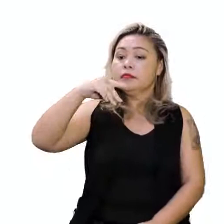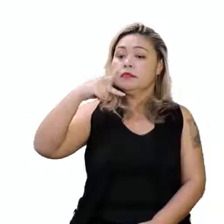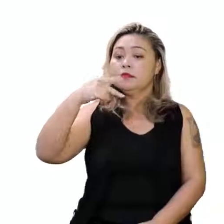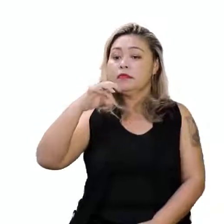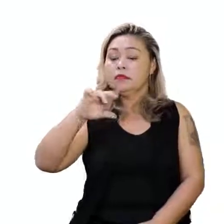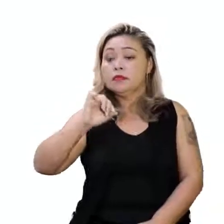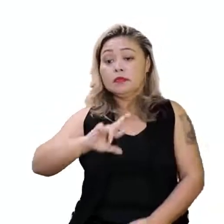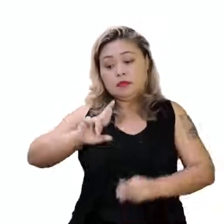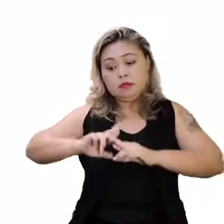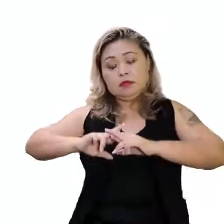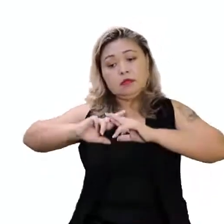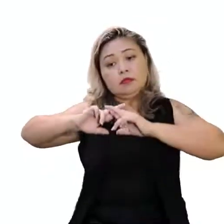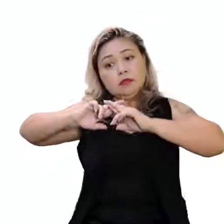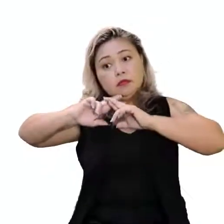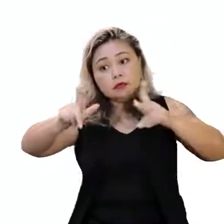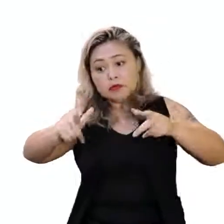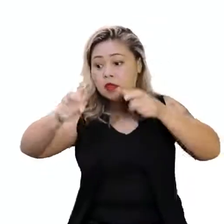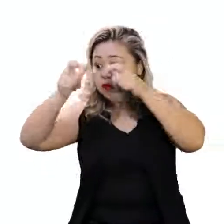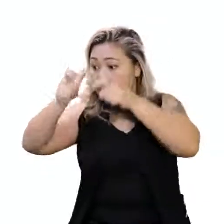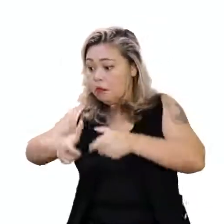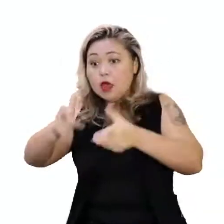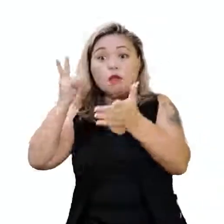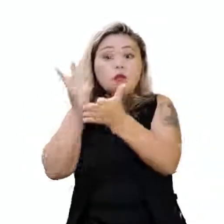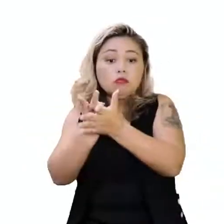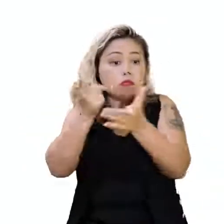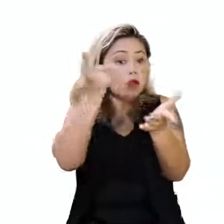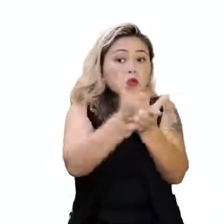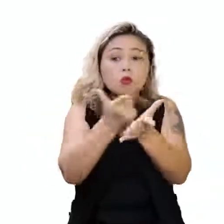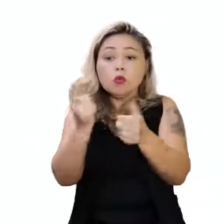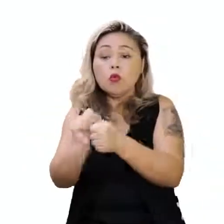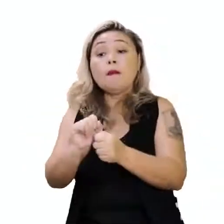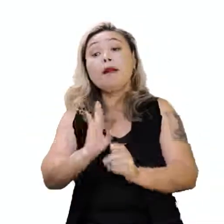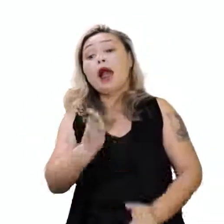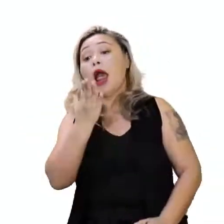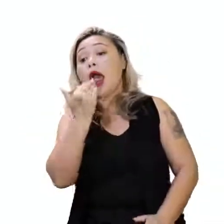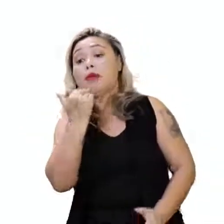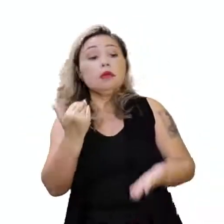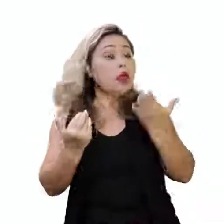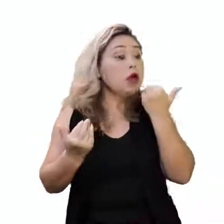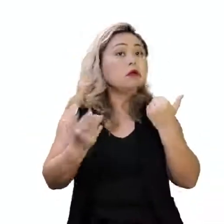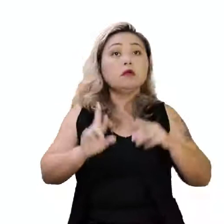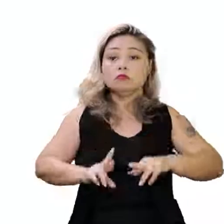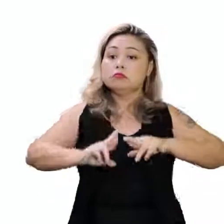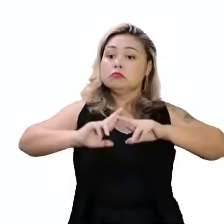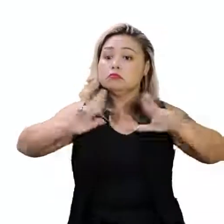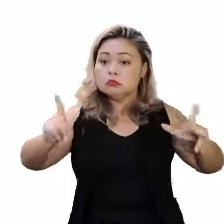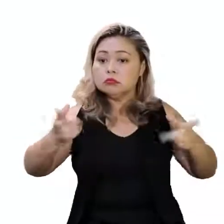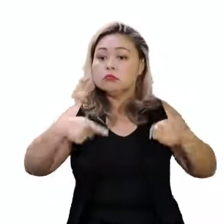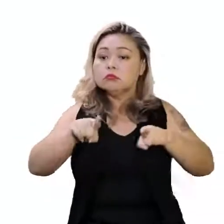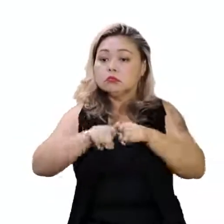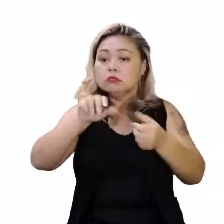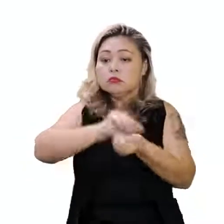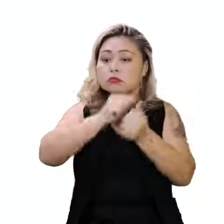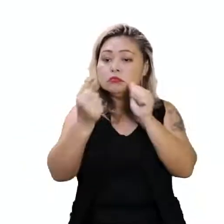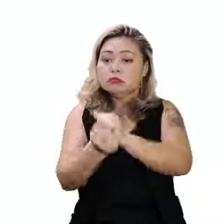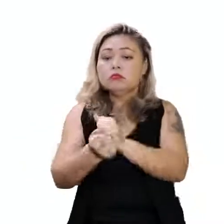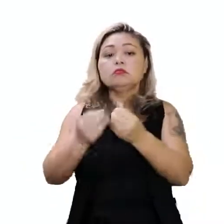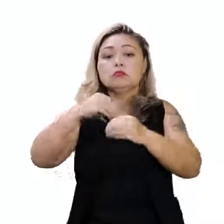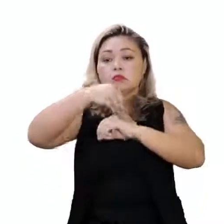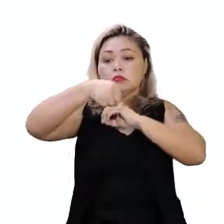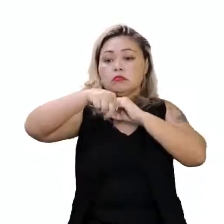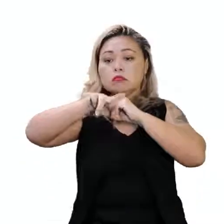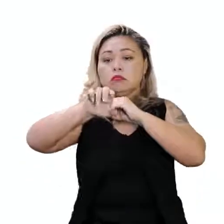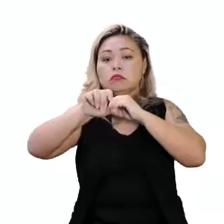tornar diferentes, estão no mesmo local, mas estão com alimentação diferentes. E isso também vai influenciar na adaptação desses